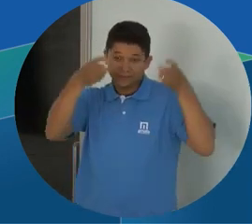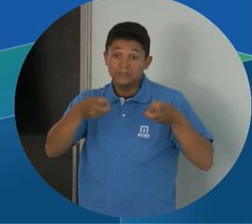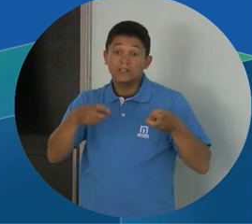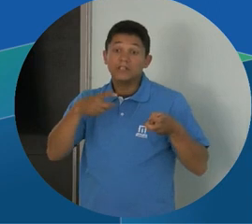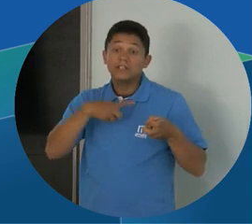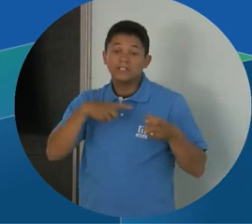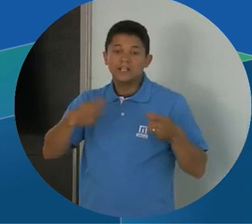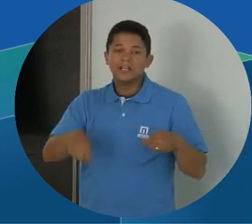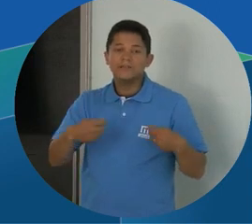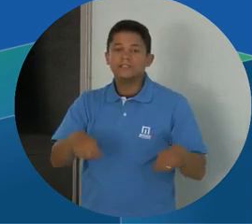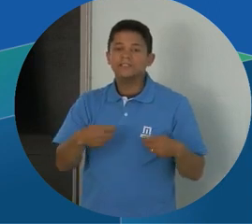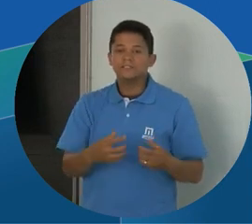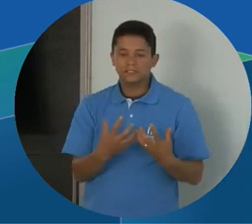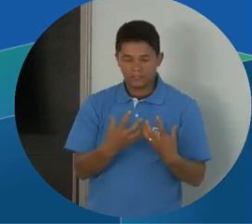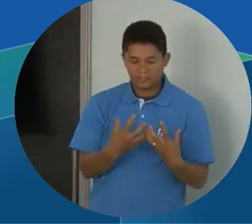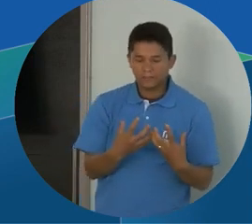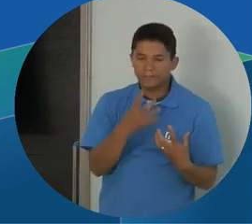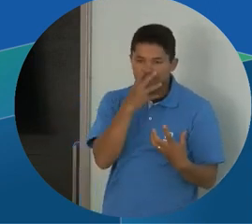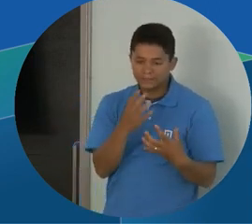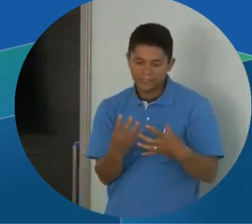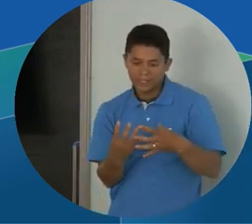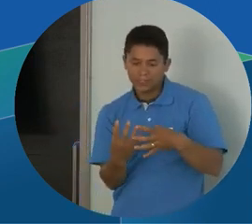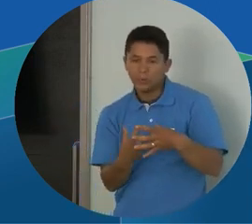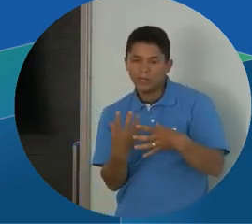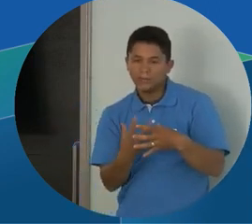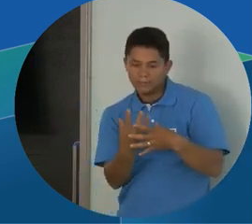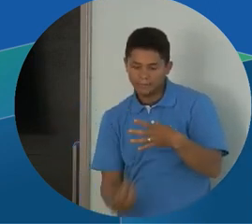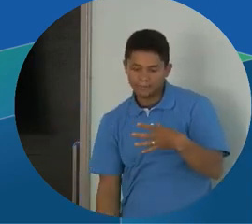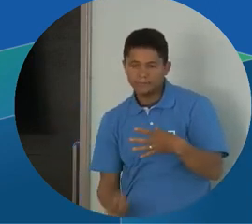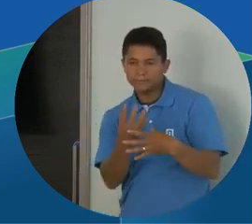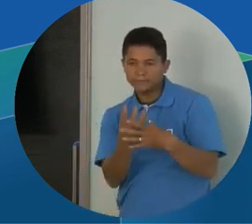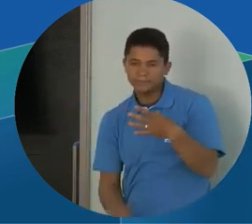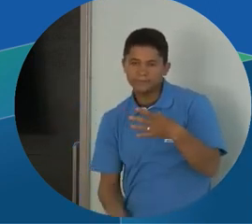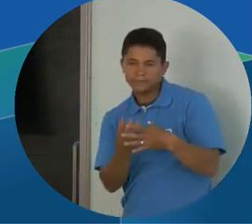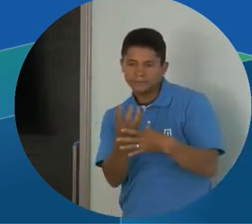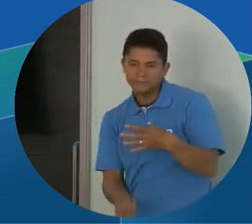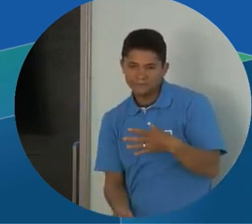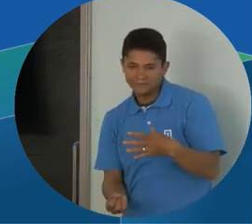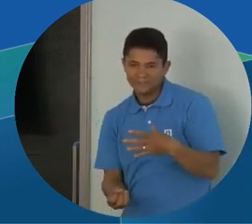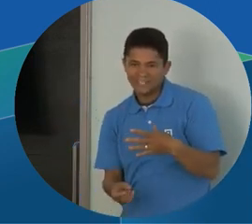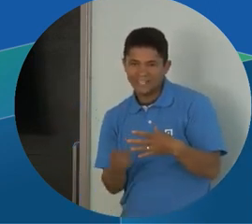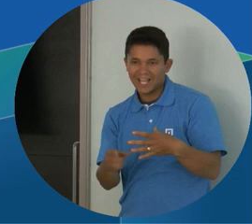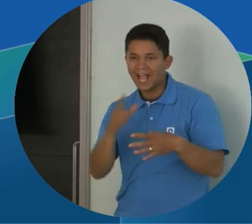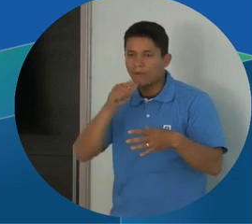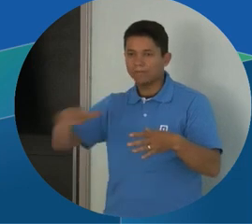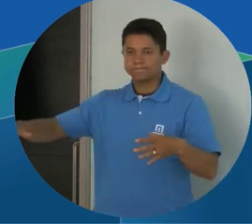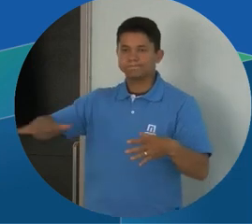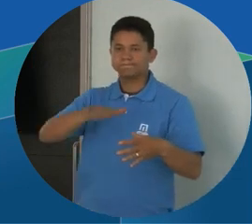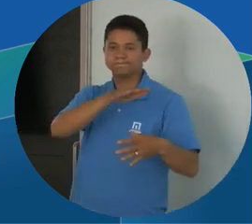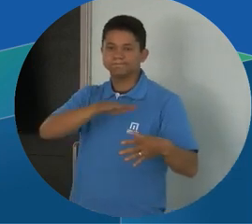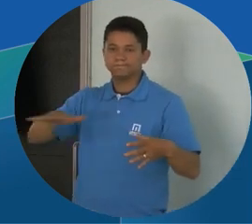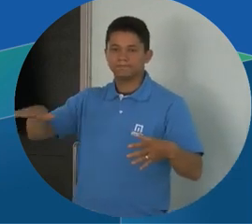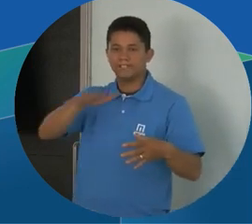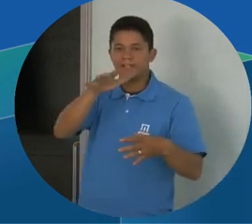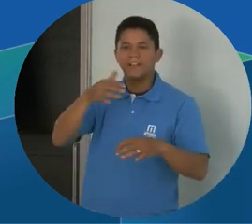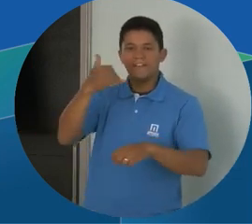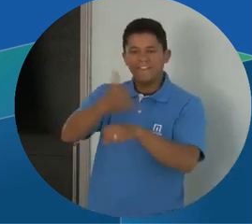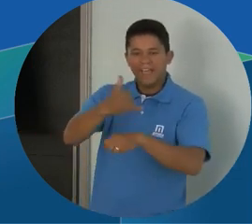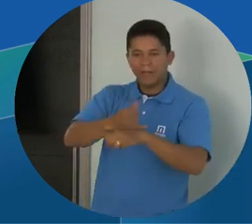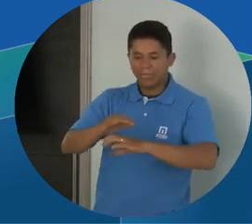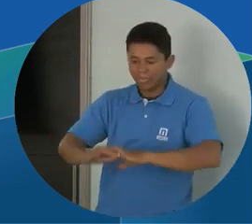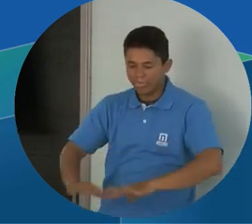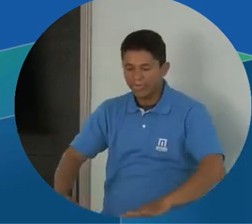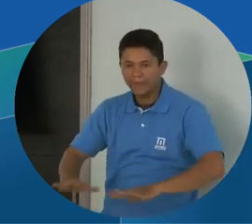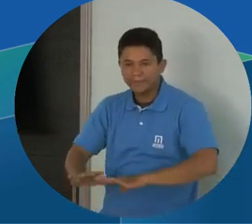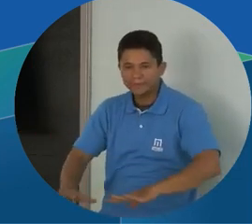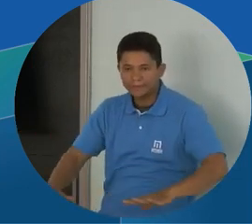de drenagem, uma tulipa que sai. Tem o lago, né? E aí esse lago, a água sobe, o minério desce, e tem uma